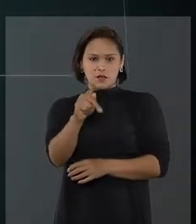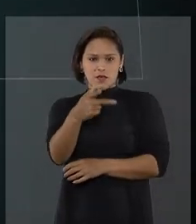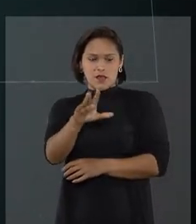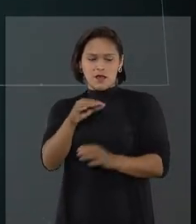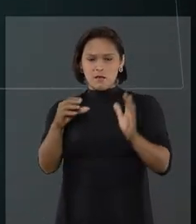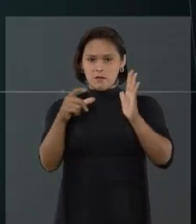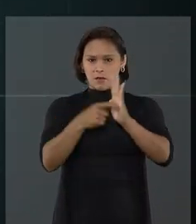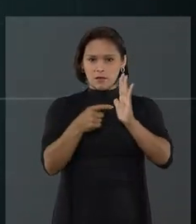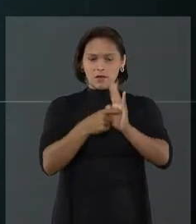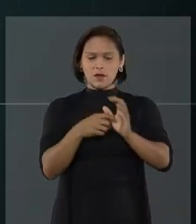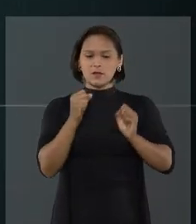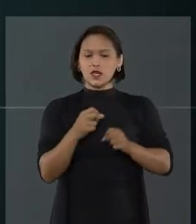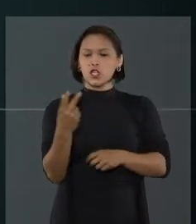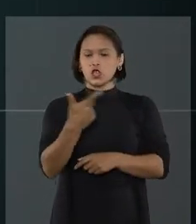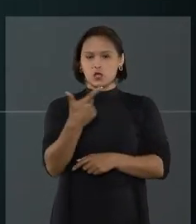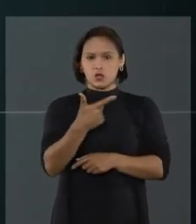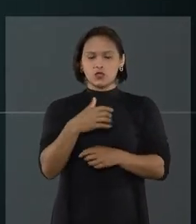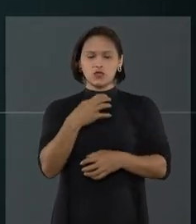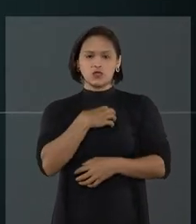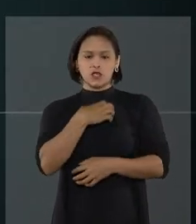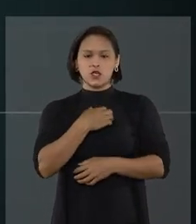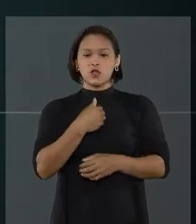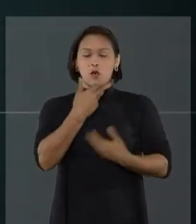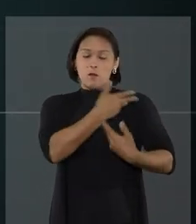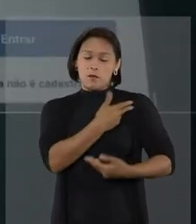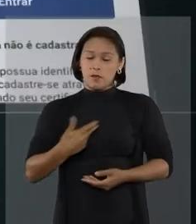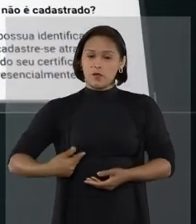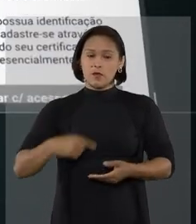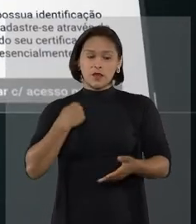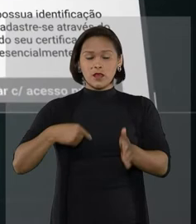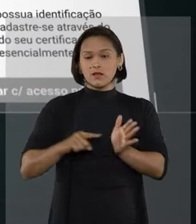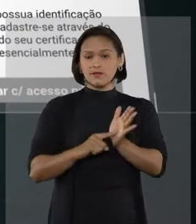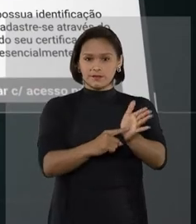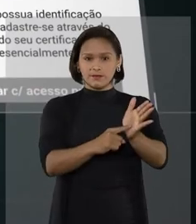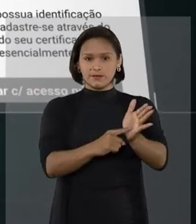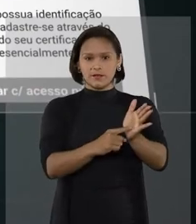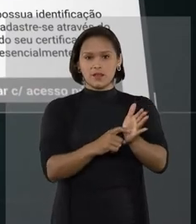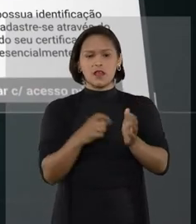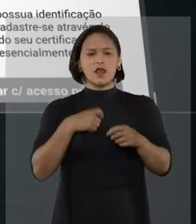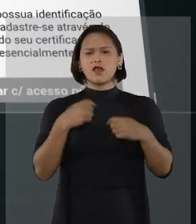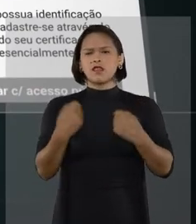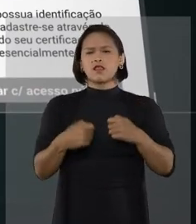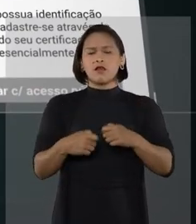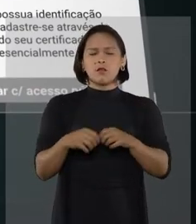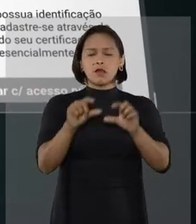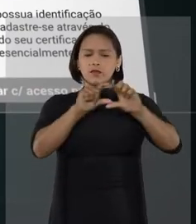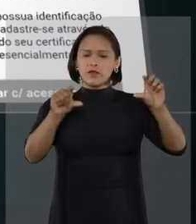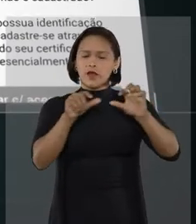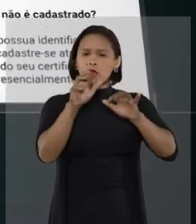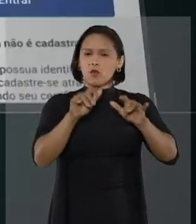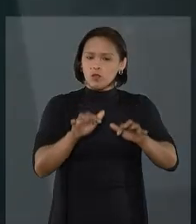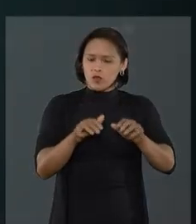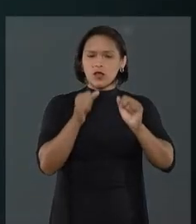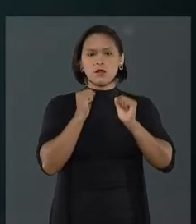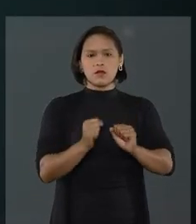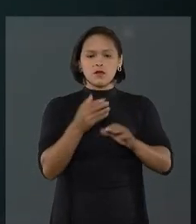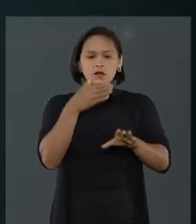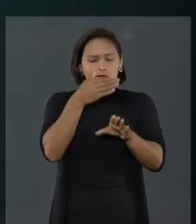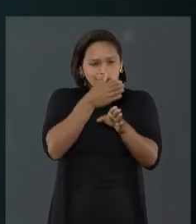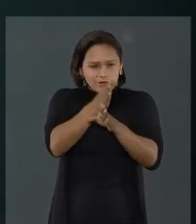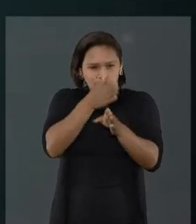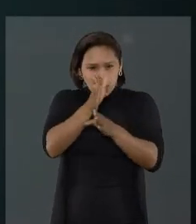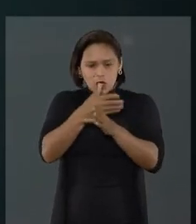-CPE Mobile existem duas formas de acesso, pública e autenticada. Sem a necessidade de login, o